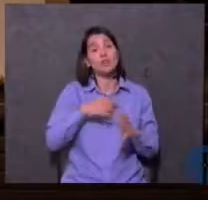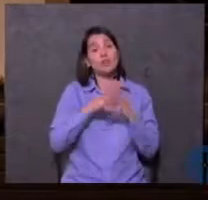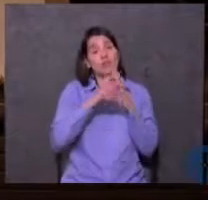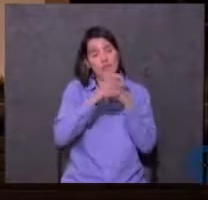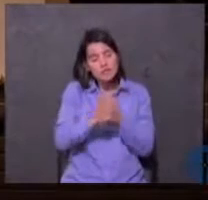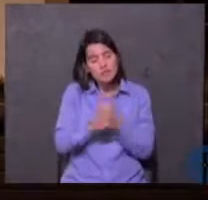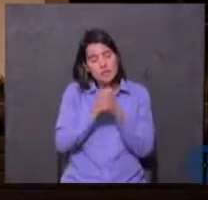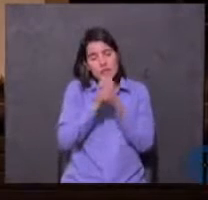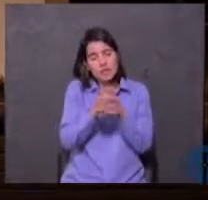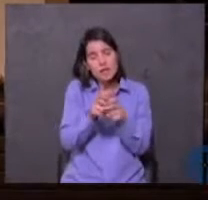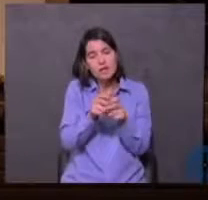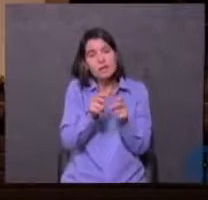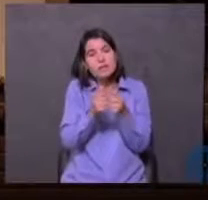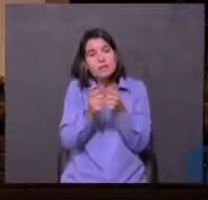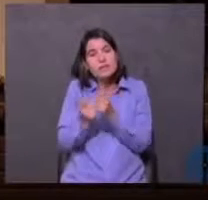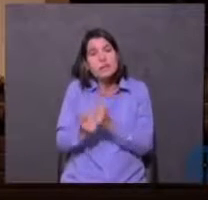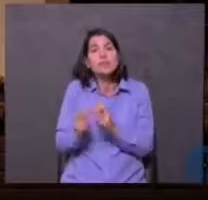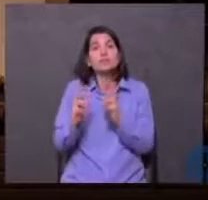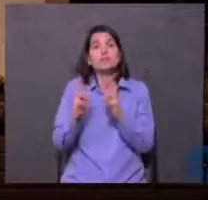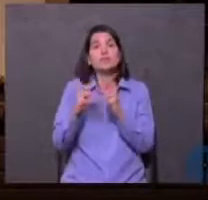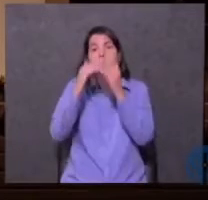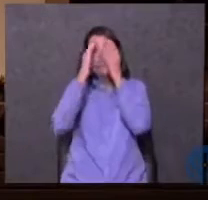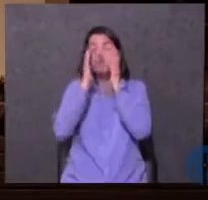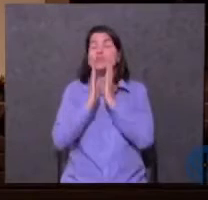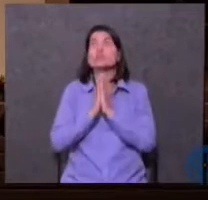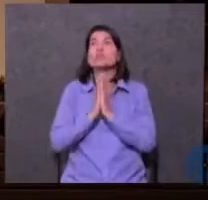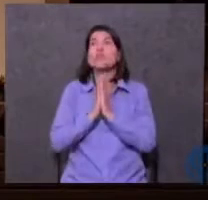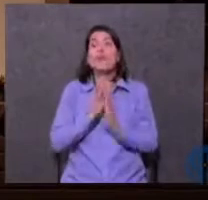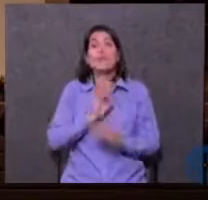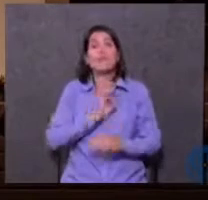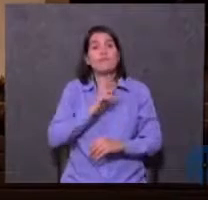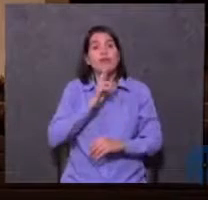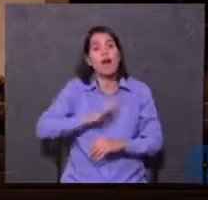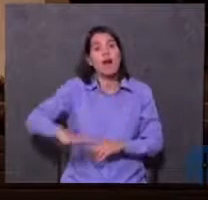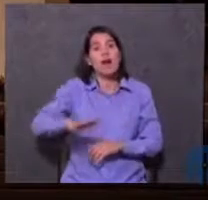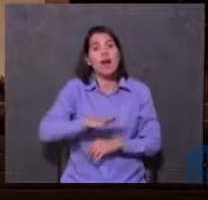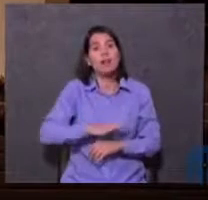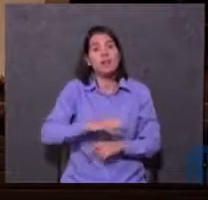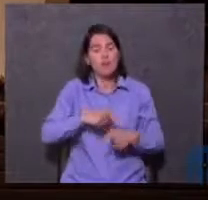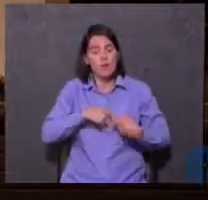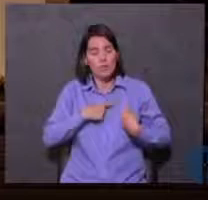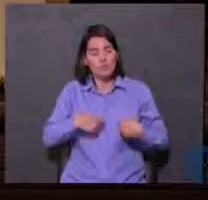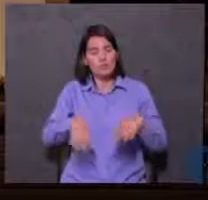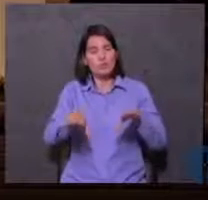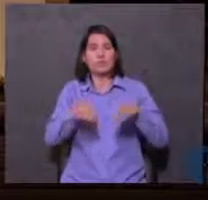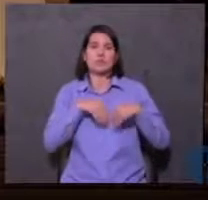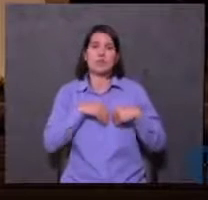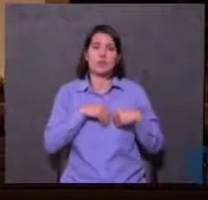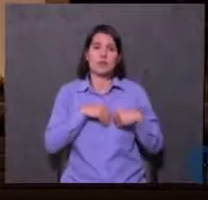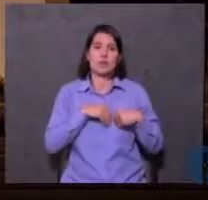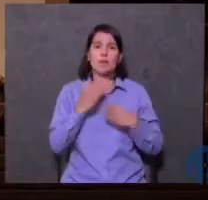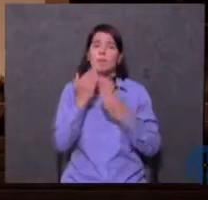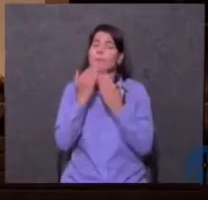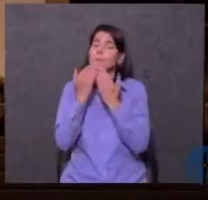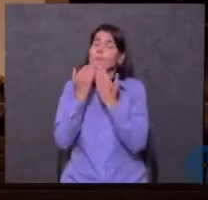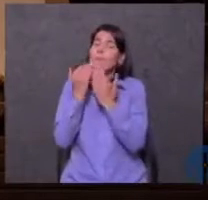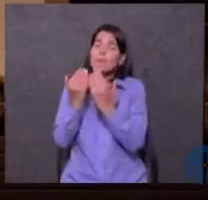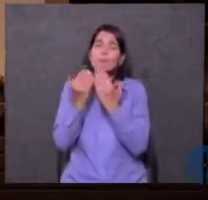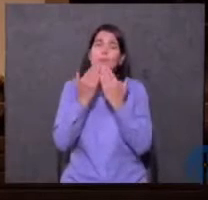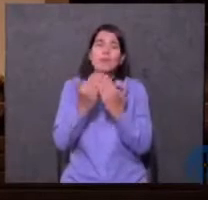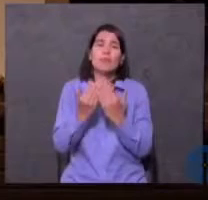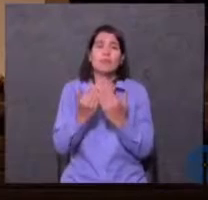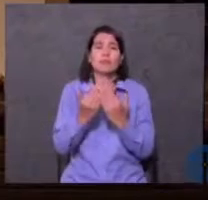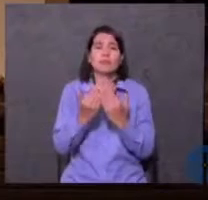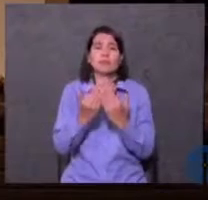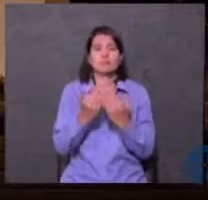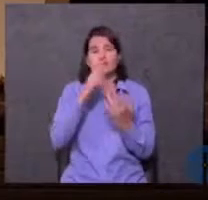ao Inmaculado Corazón de María, Señora de Fátima. E rogámoslle que as dores,